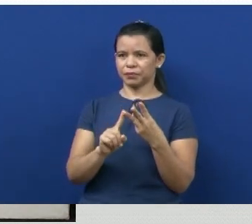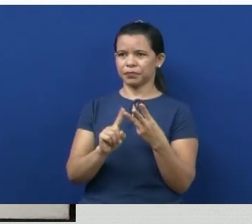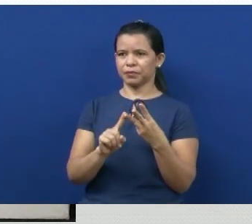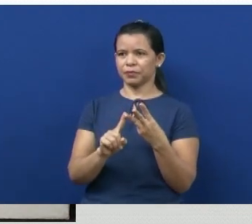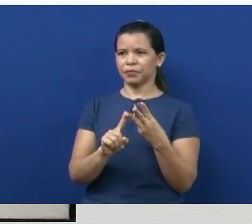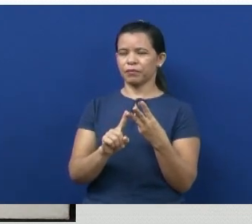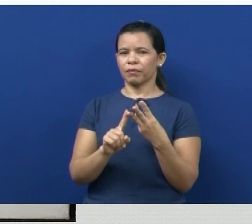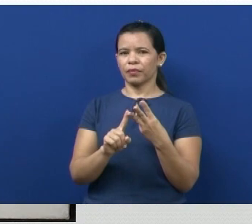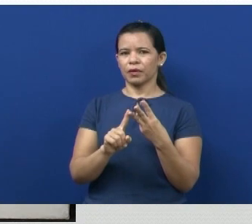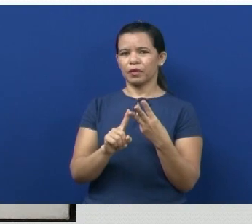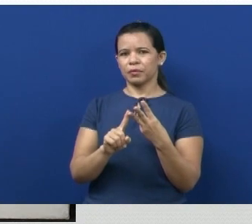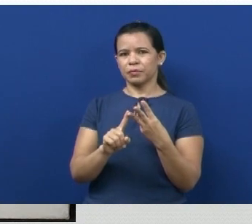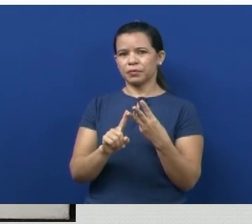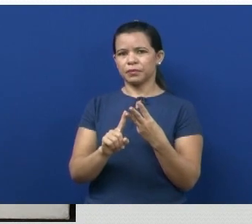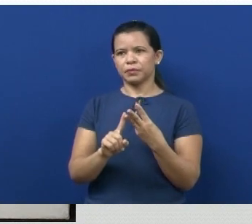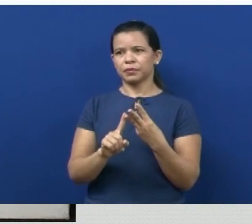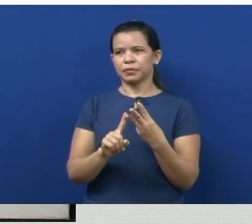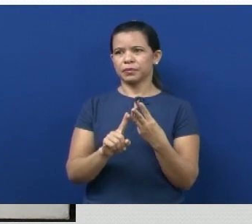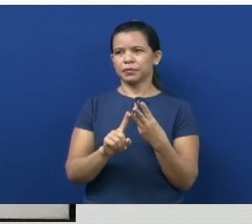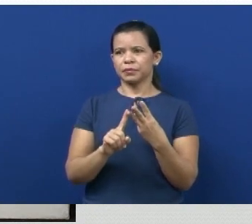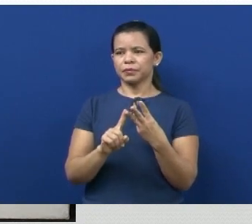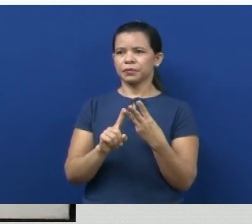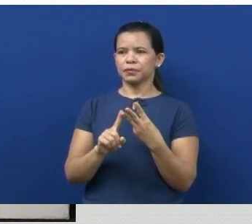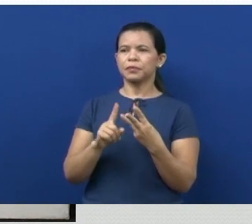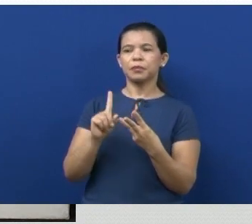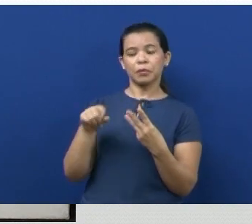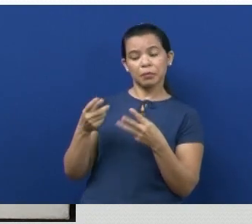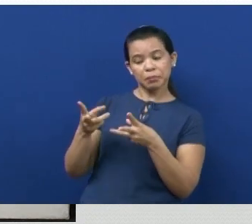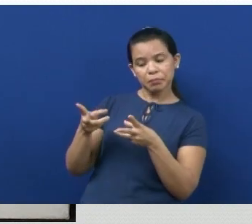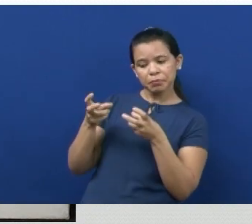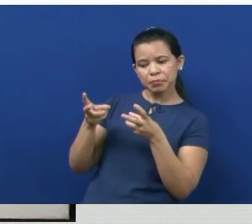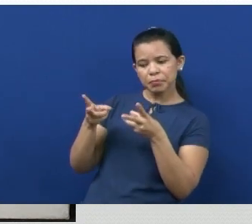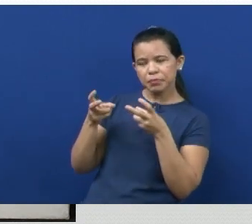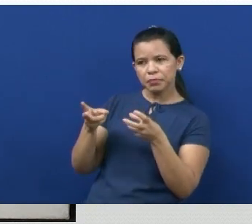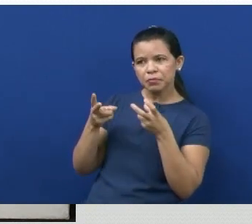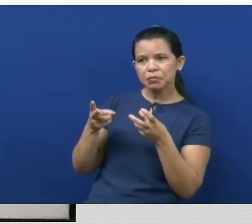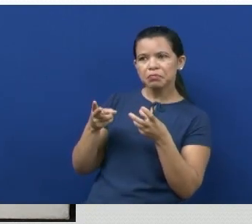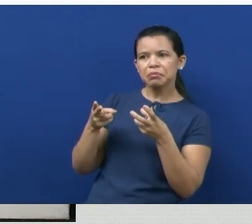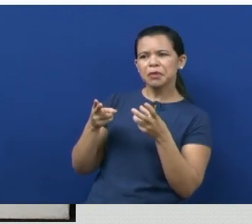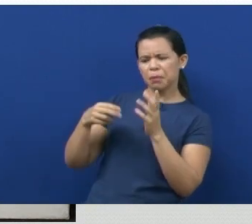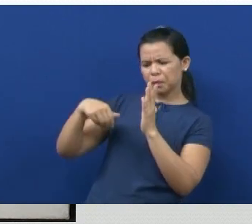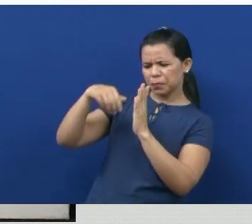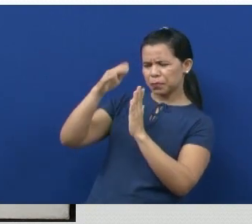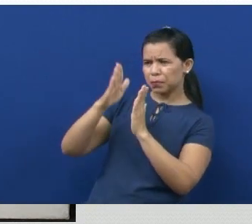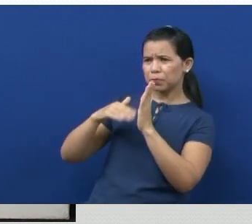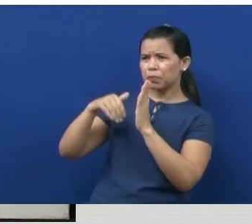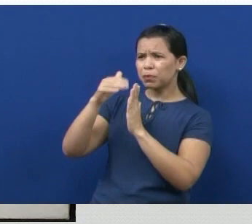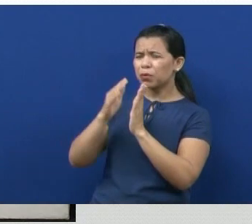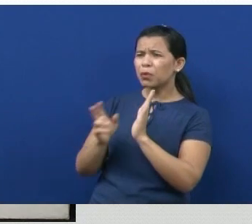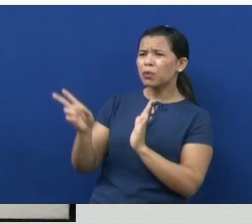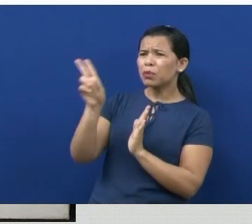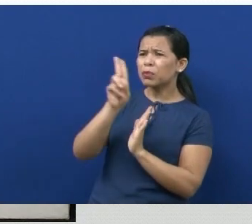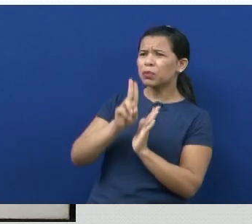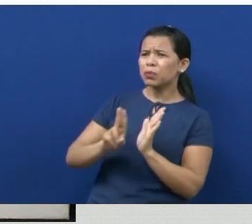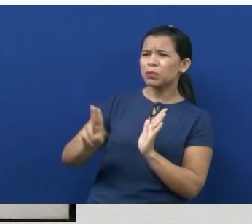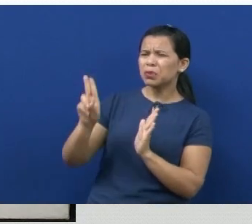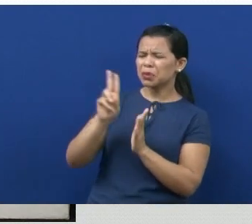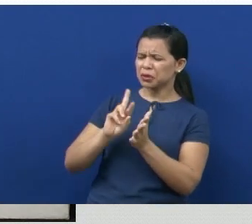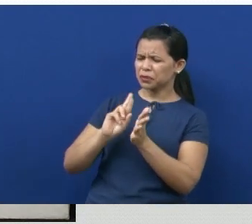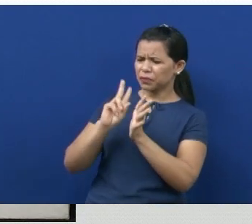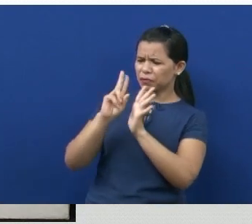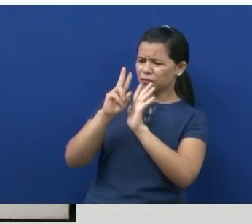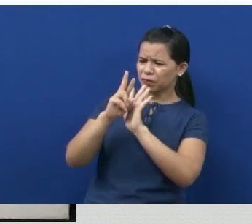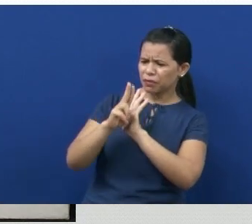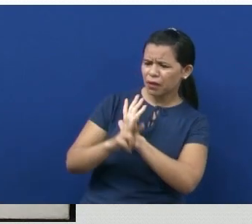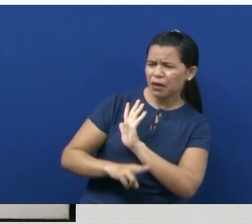Danilo Desacre chama-se Abduzidos. Nós podemos observar que nesta obra o artista se utiliza de outros elementos da